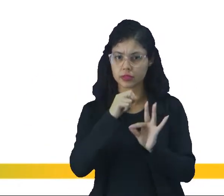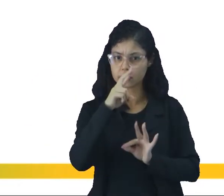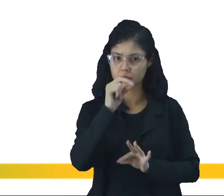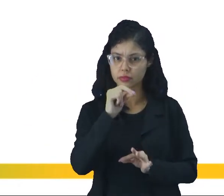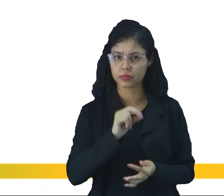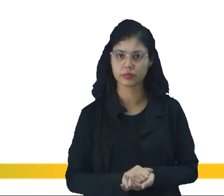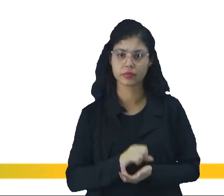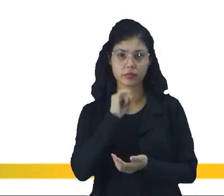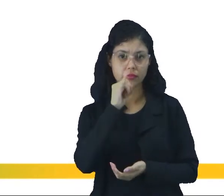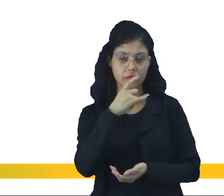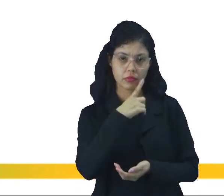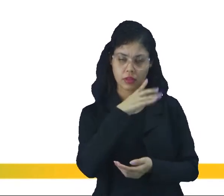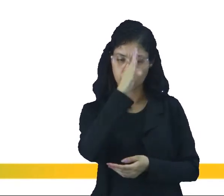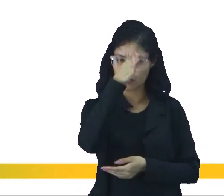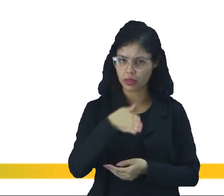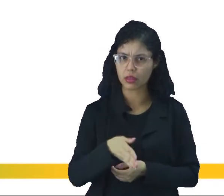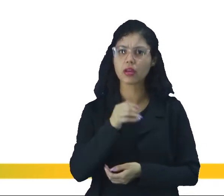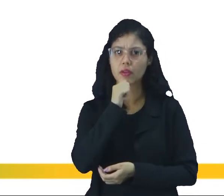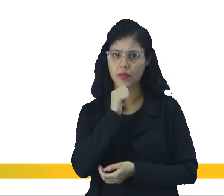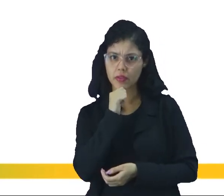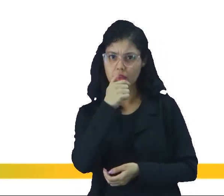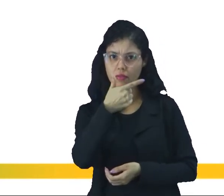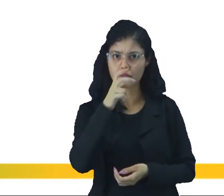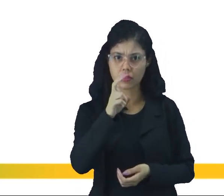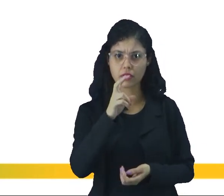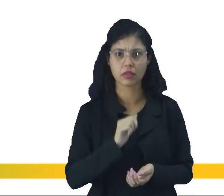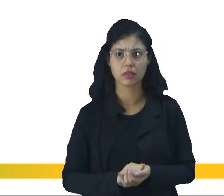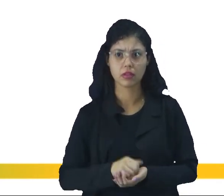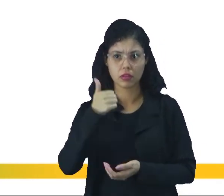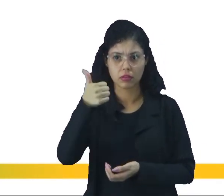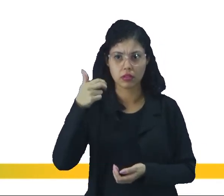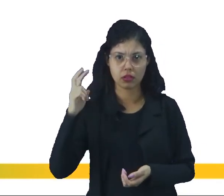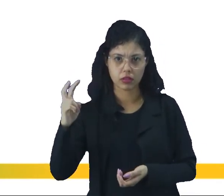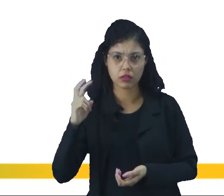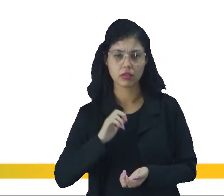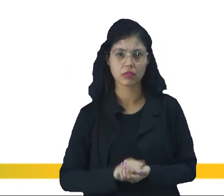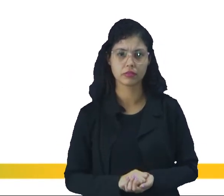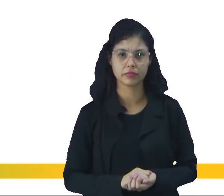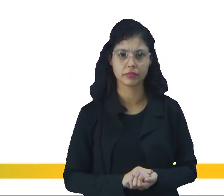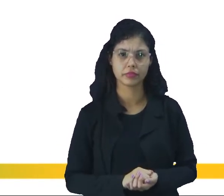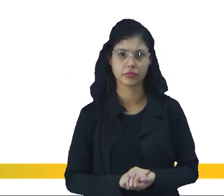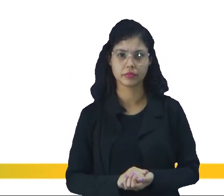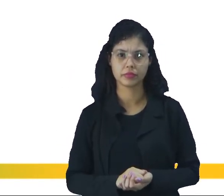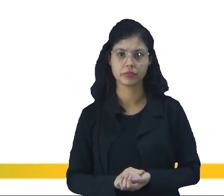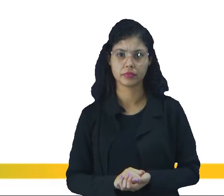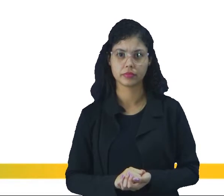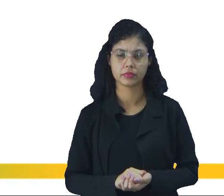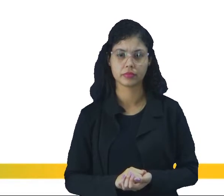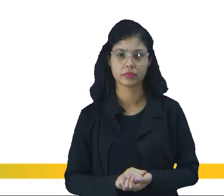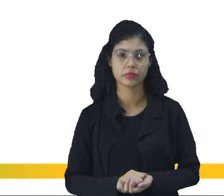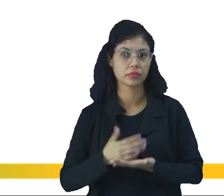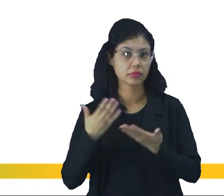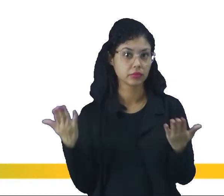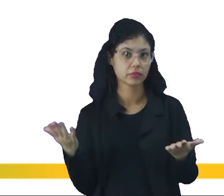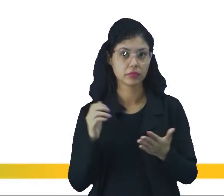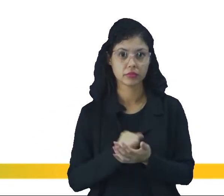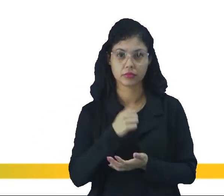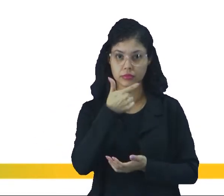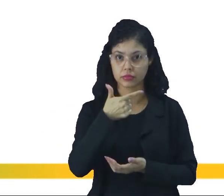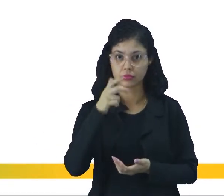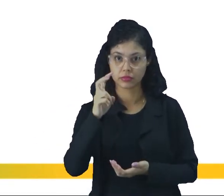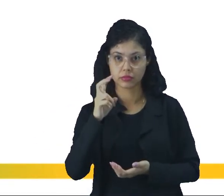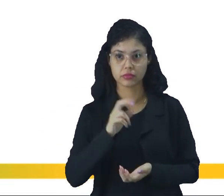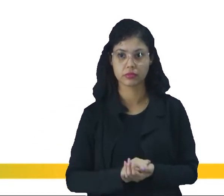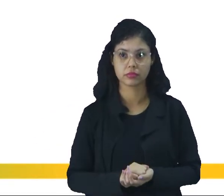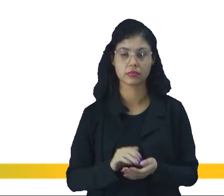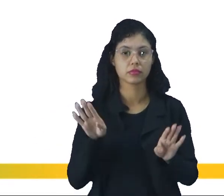50. Se aqui está na metade, então é 25 aqui e 25 aqui, ó. Então aqui é